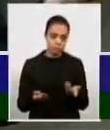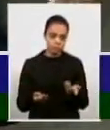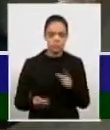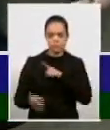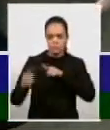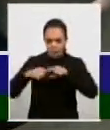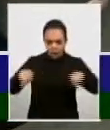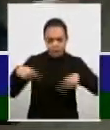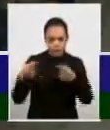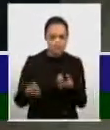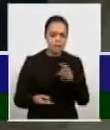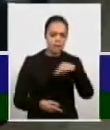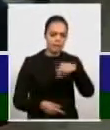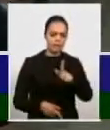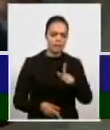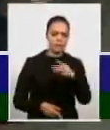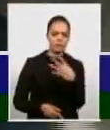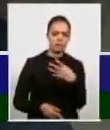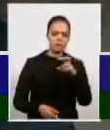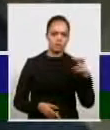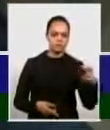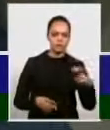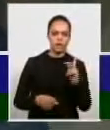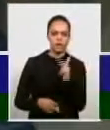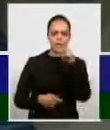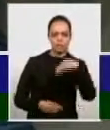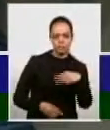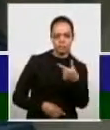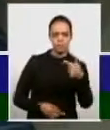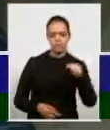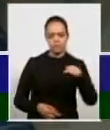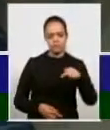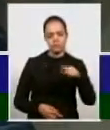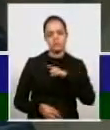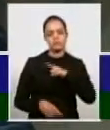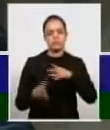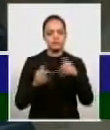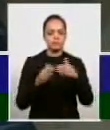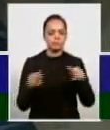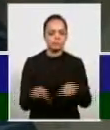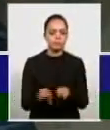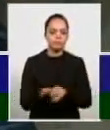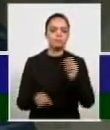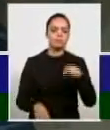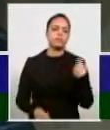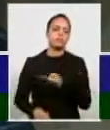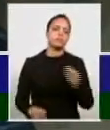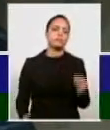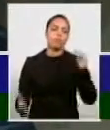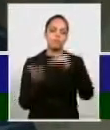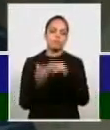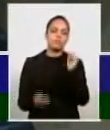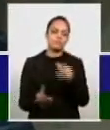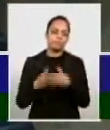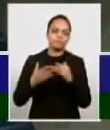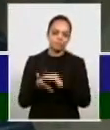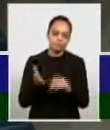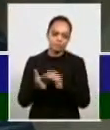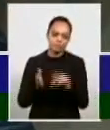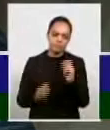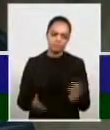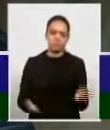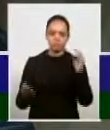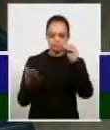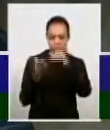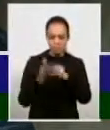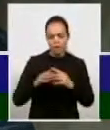na MG 455, quilômetro 27, havia um pedido também da gente estar colocando uma ali, pedindo a secretaria para estar colocando uma